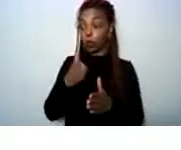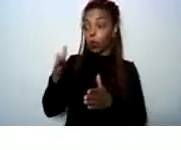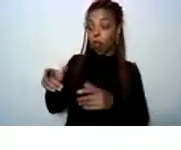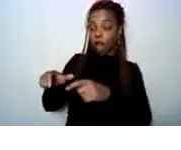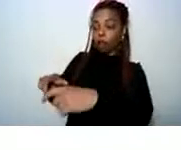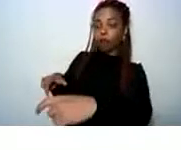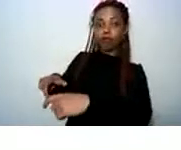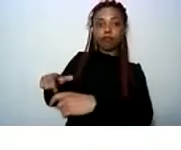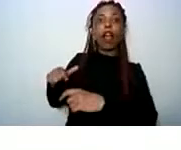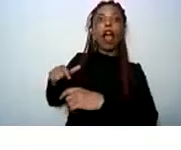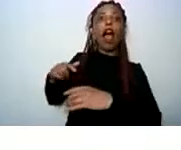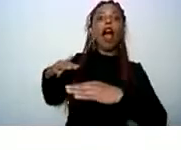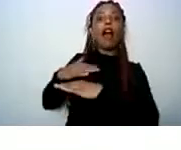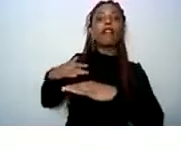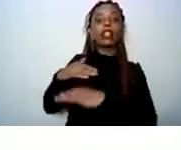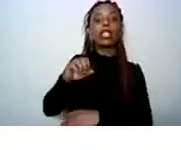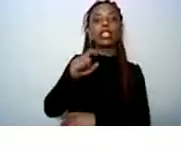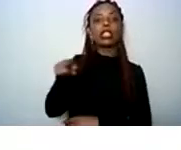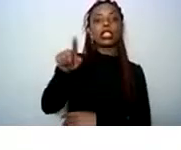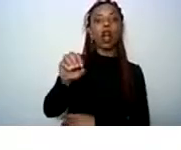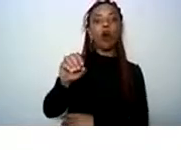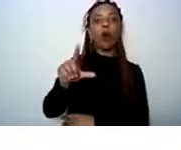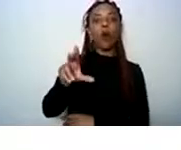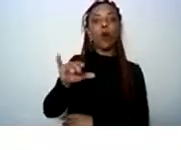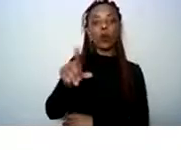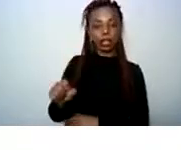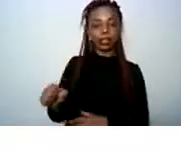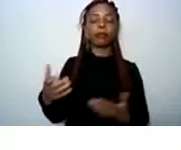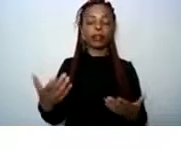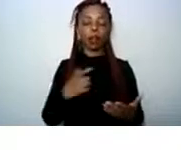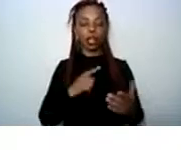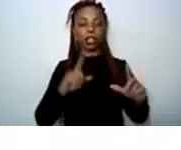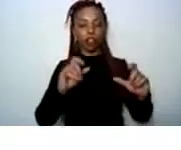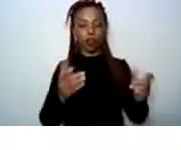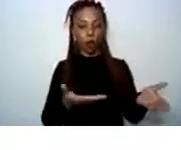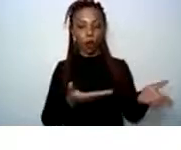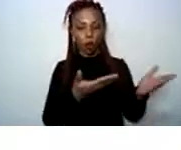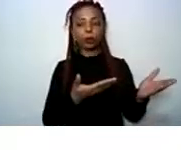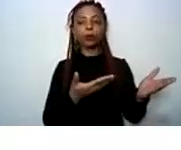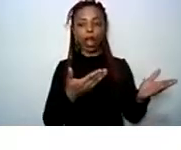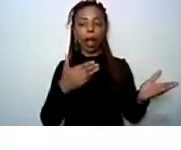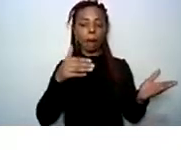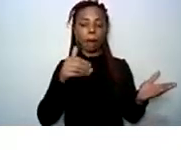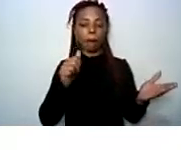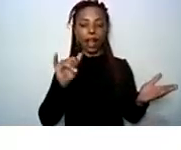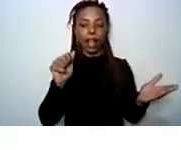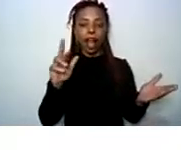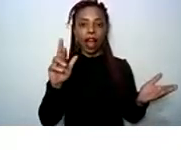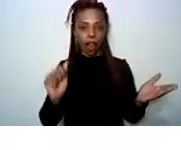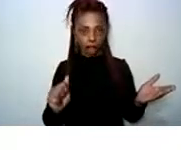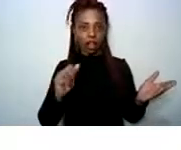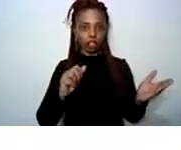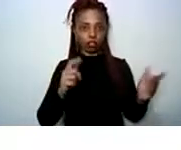A partir dessa imagem, né, dessa foto da Mayra Kayaba, a gente consegue perceber o quanto